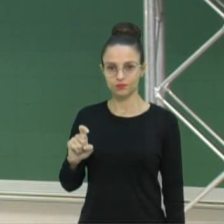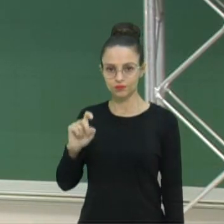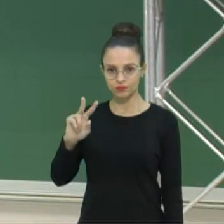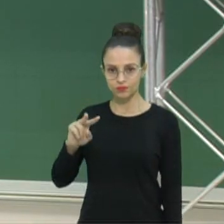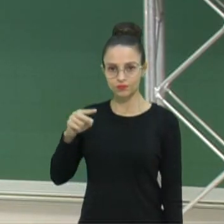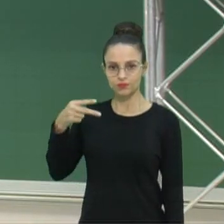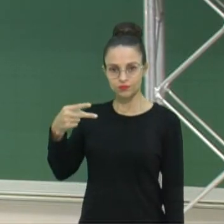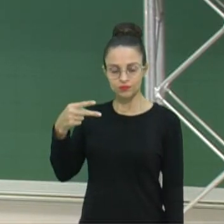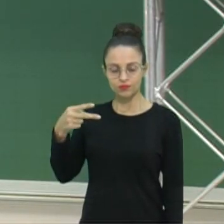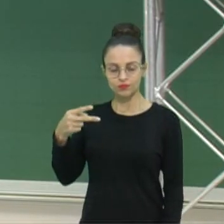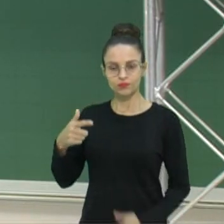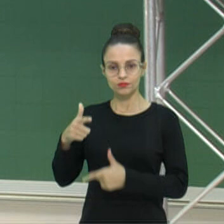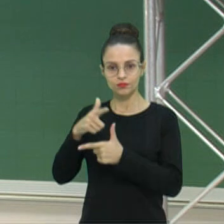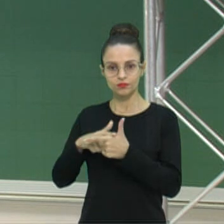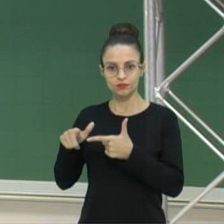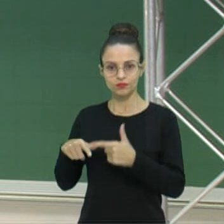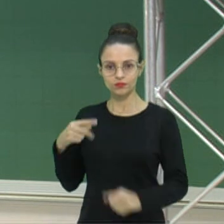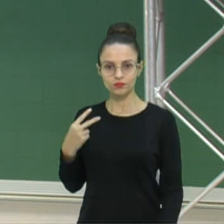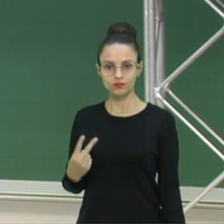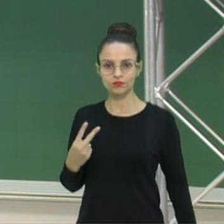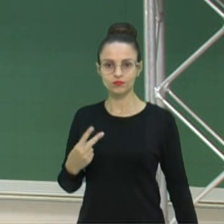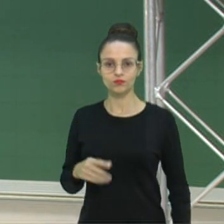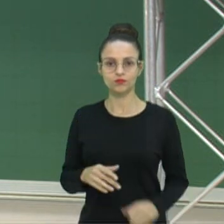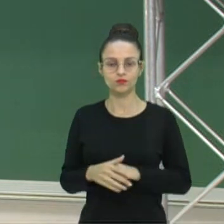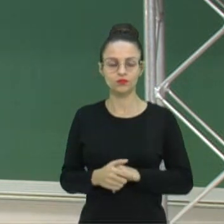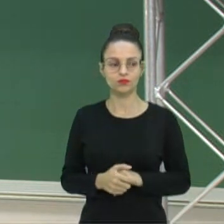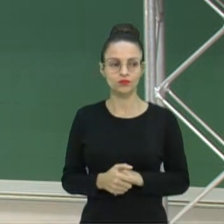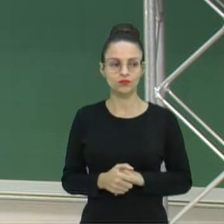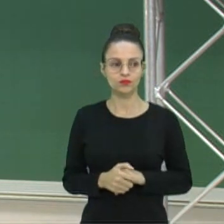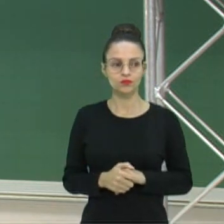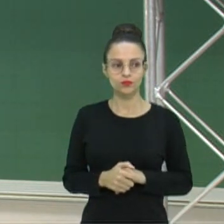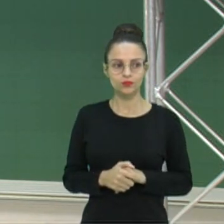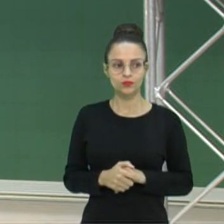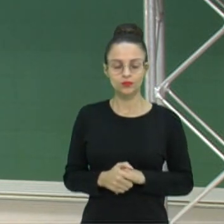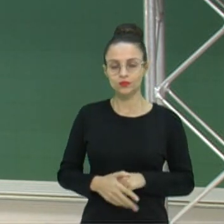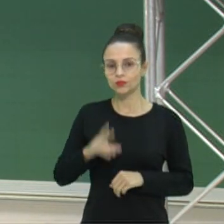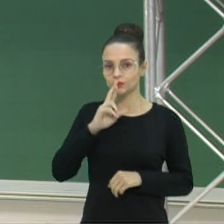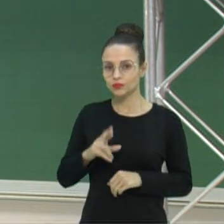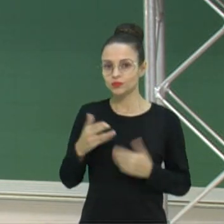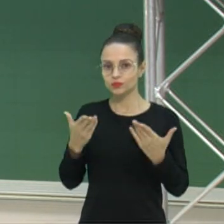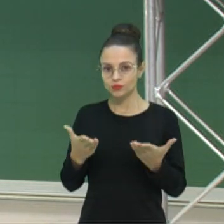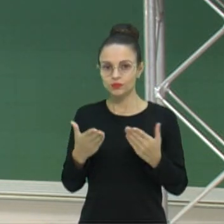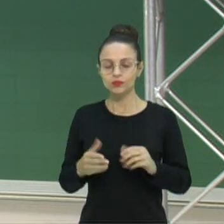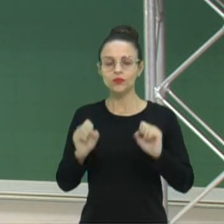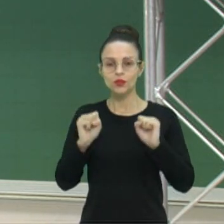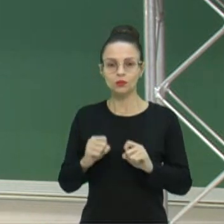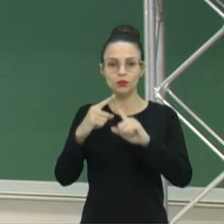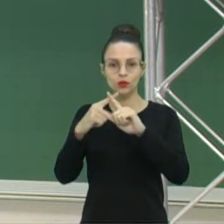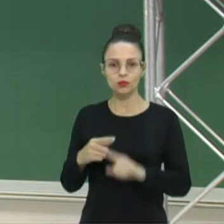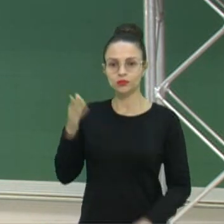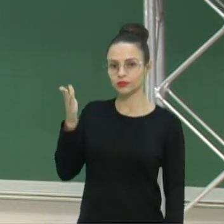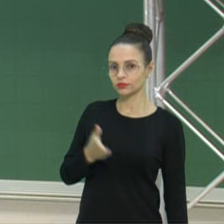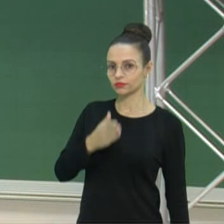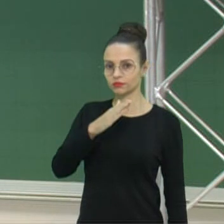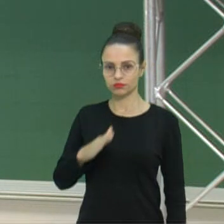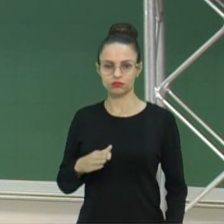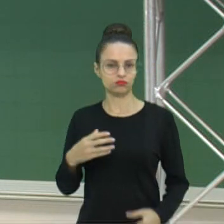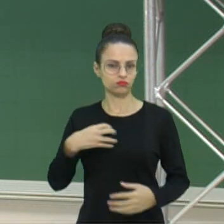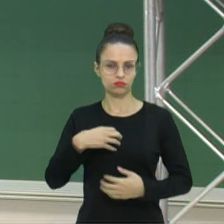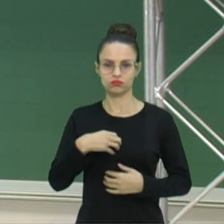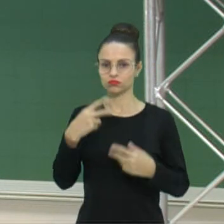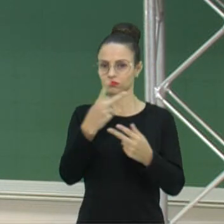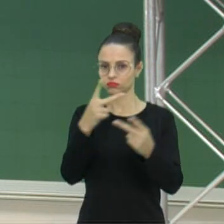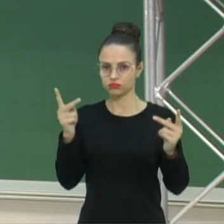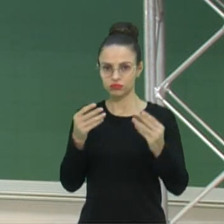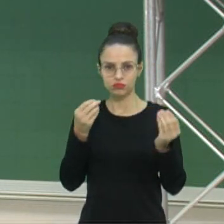x quadrado sobre 2, certo? Se eu resolver aqui, né, eu posso multiplicar cruzado, se você quiser uma